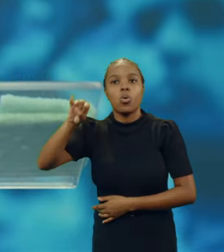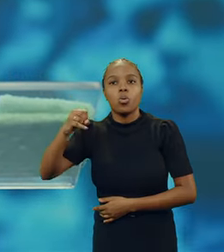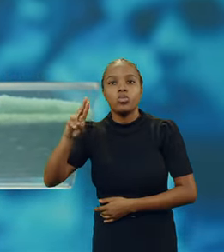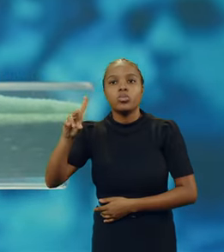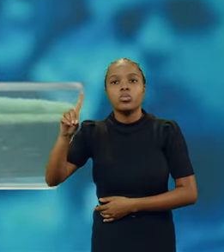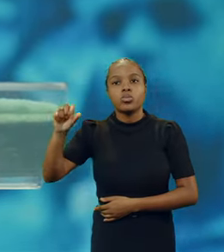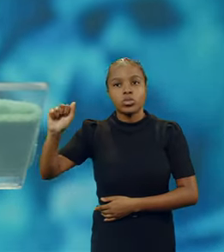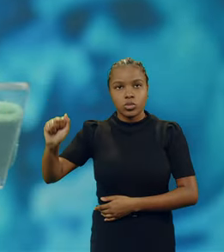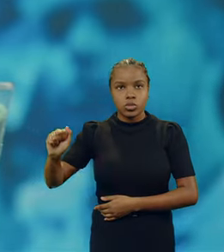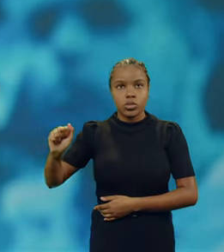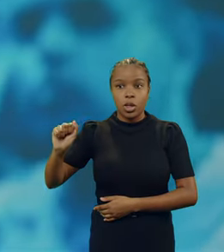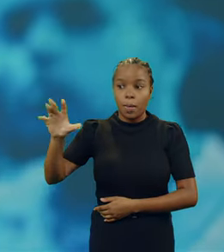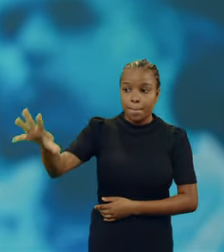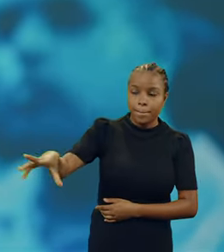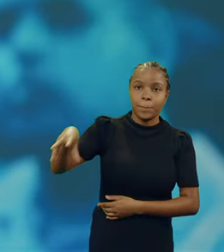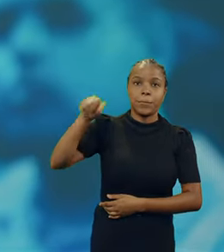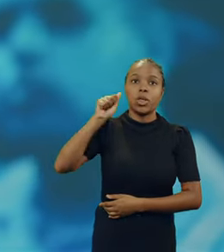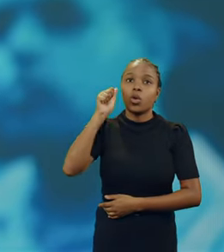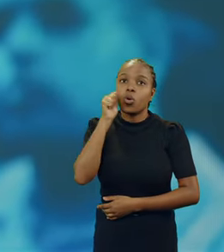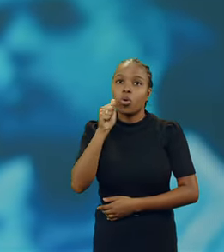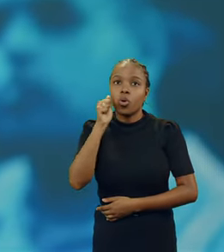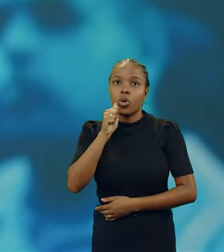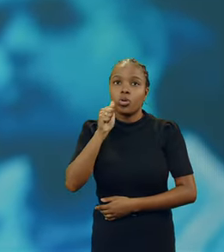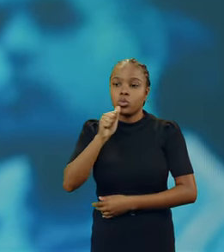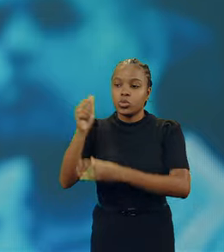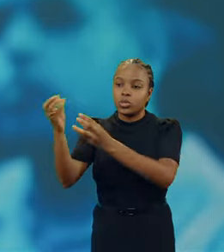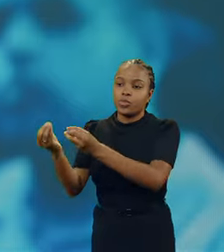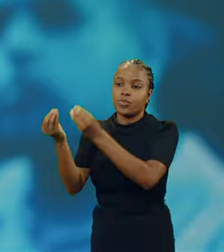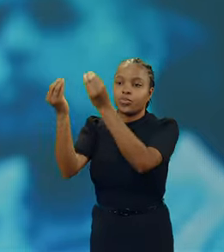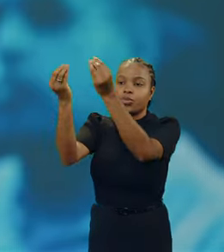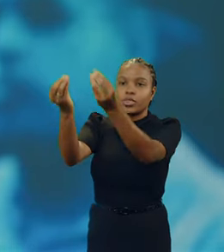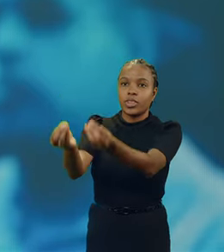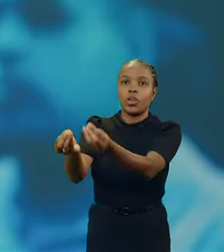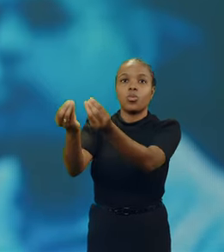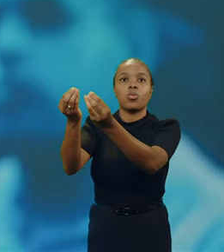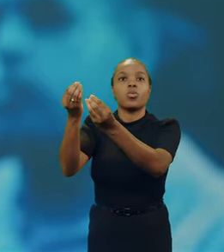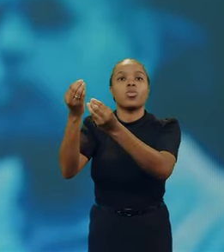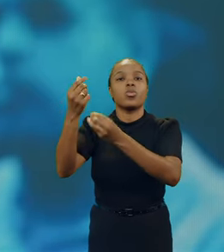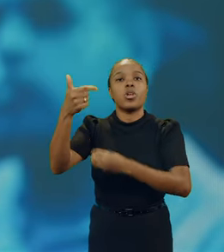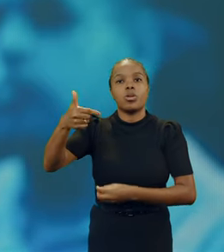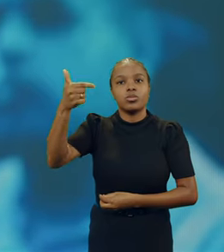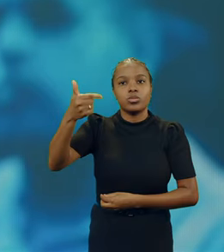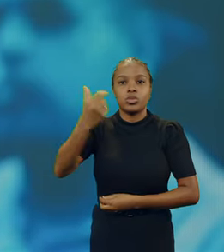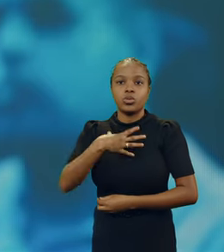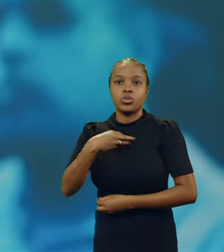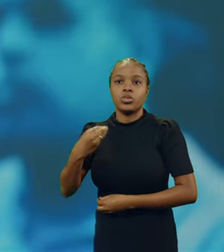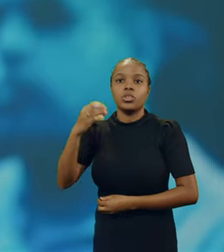Judá pegou Tamar e deu ao seu segundo filho, Onã.